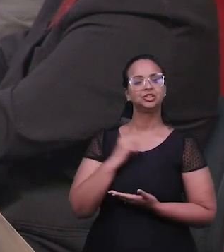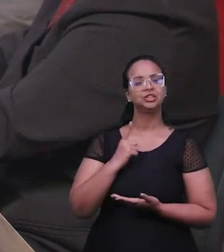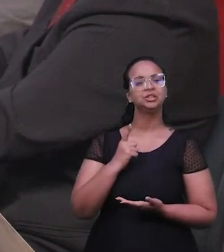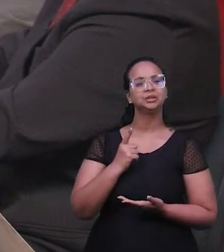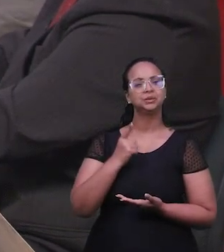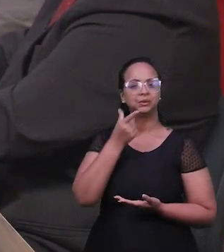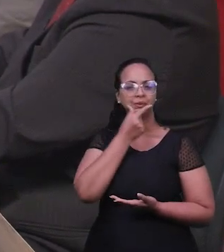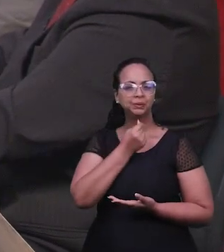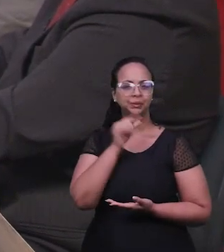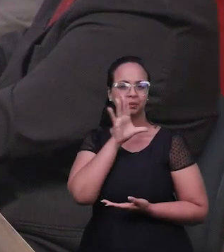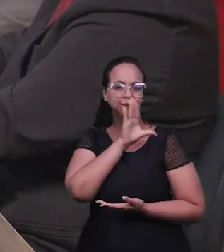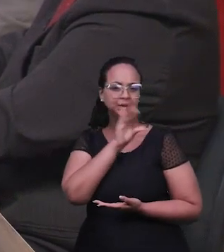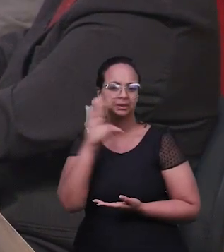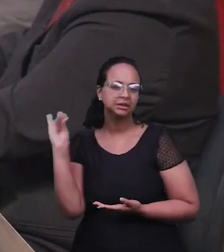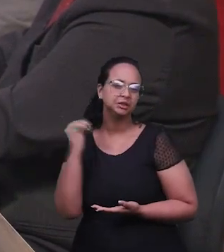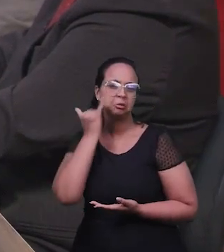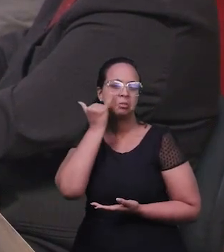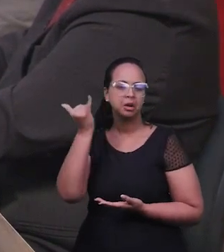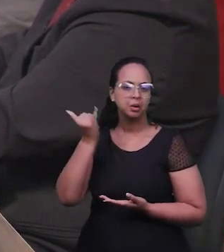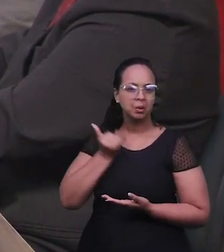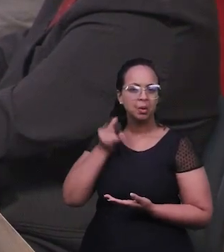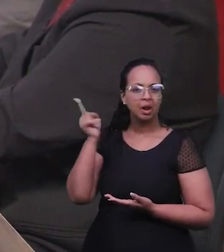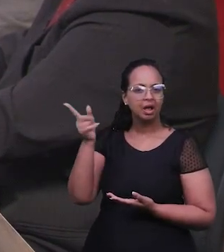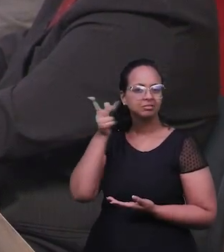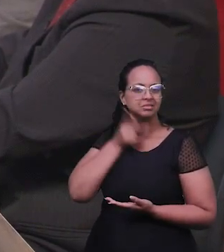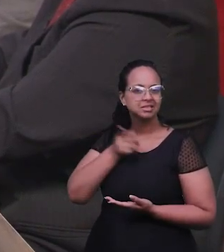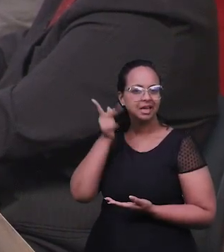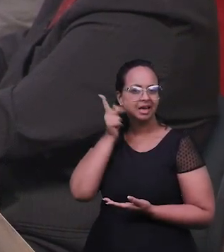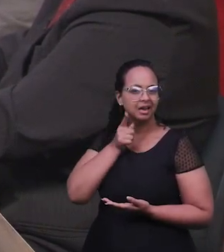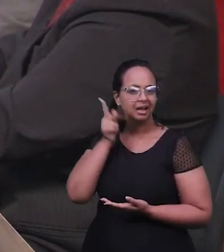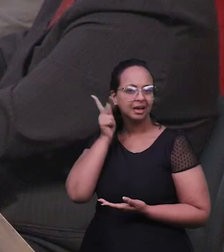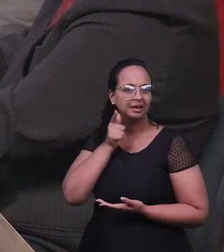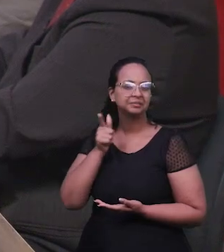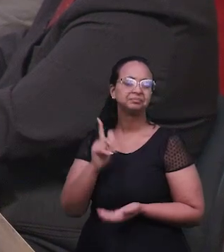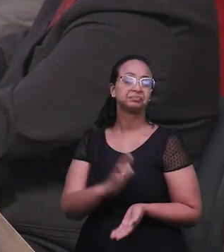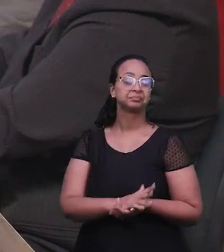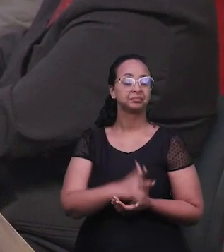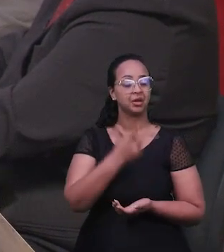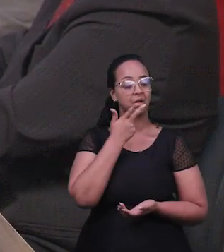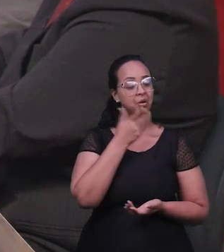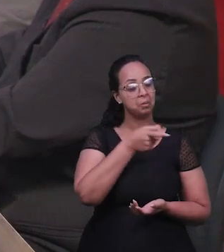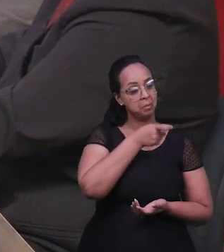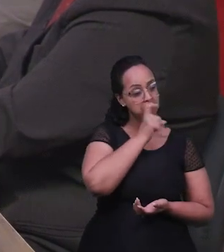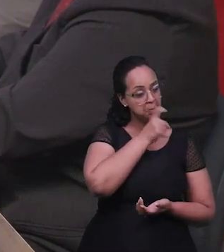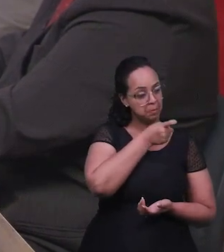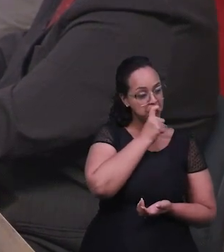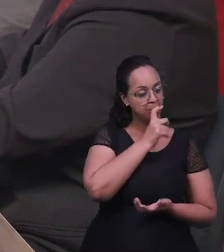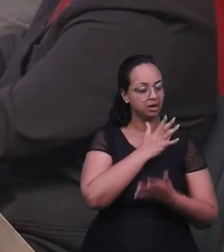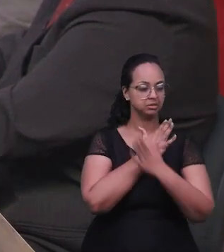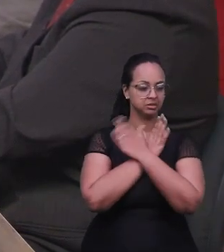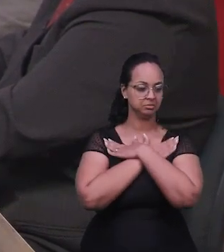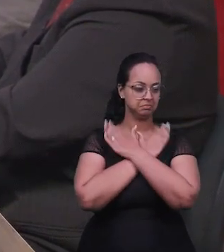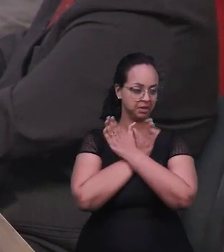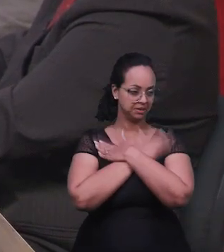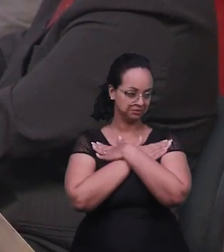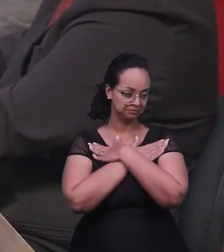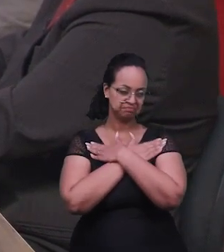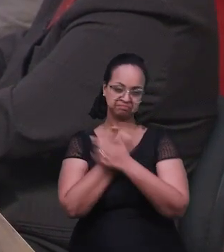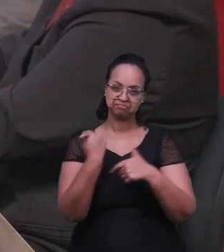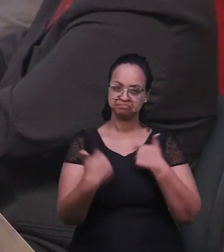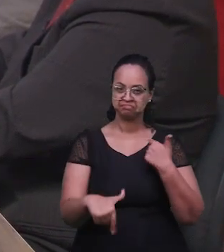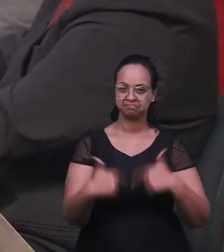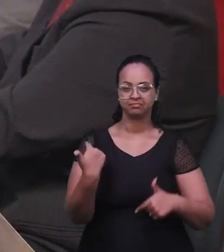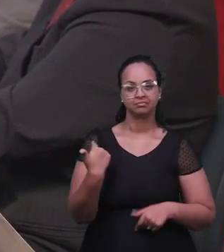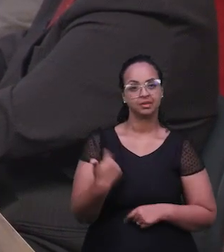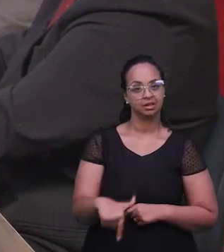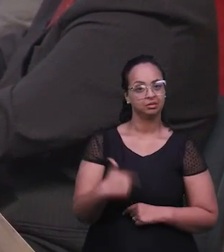um adolescente chegou lá do Ceará, relatando, meu pai está desempregado,